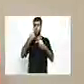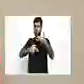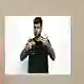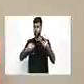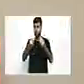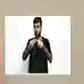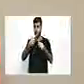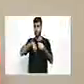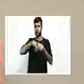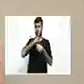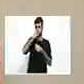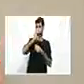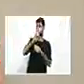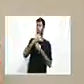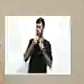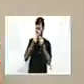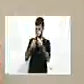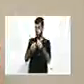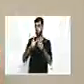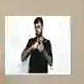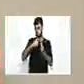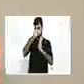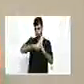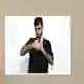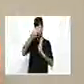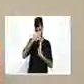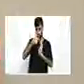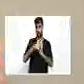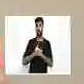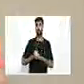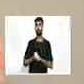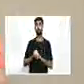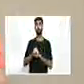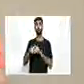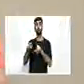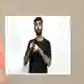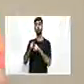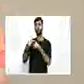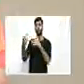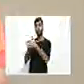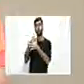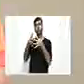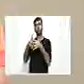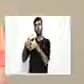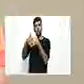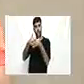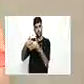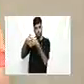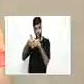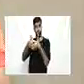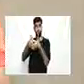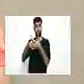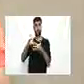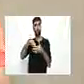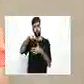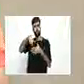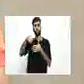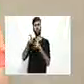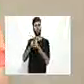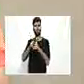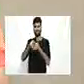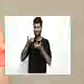deixando de de fornecer o material tá a respeito dos caminhões nós estão eh trabalhando o